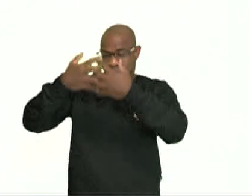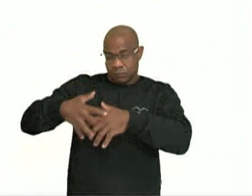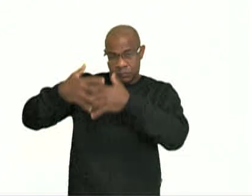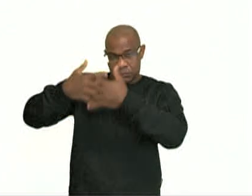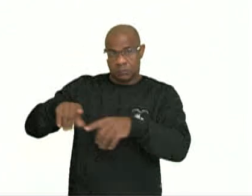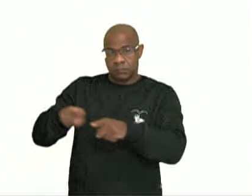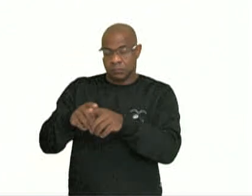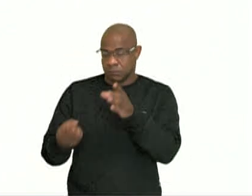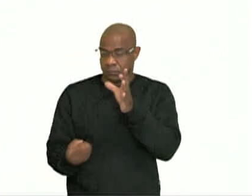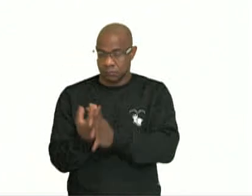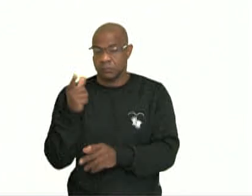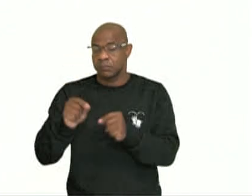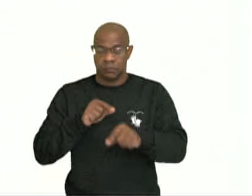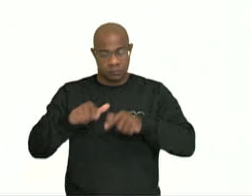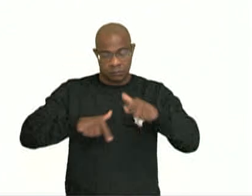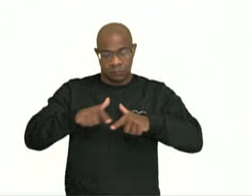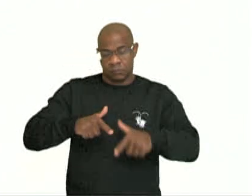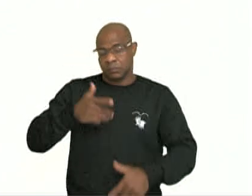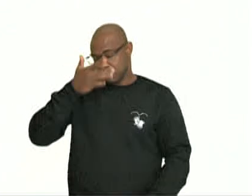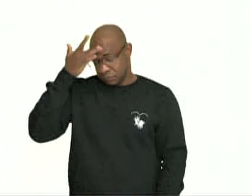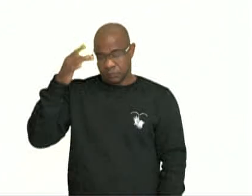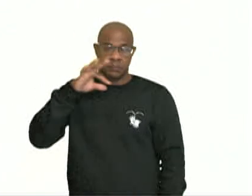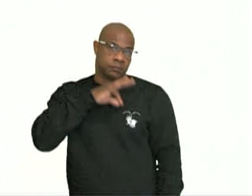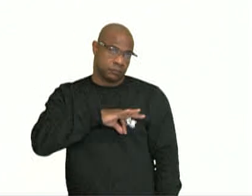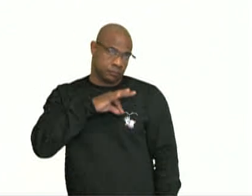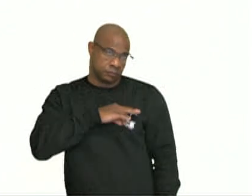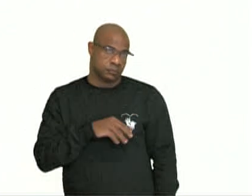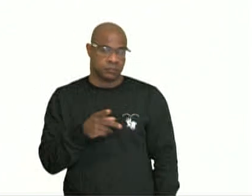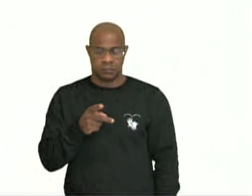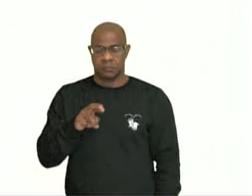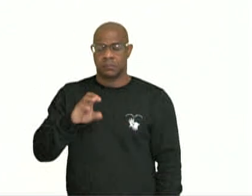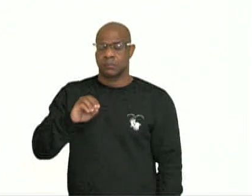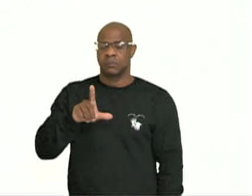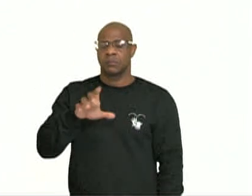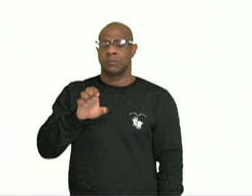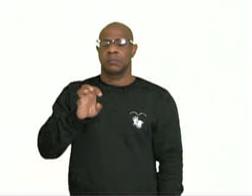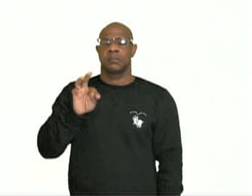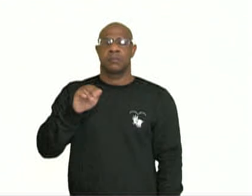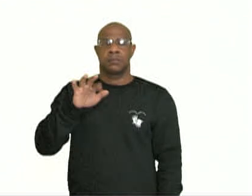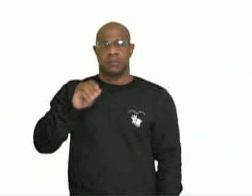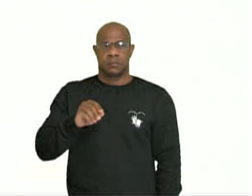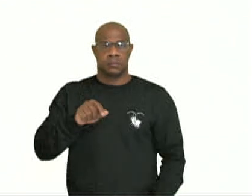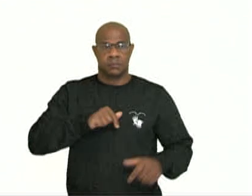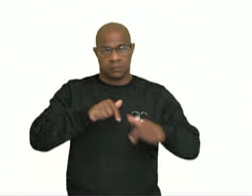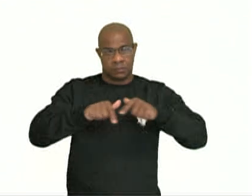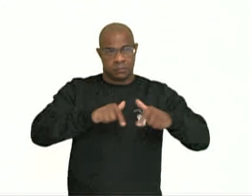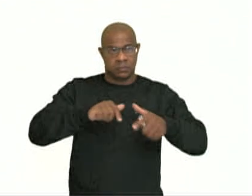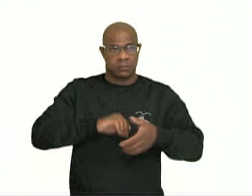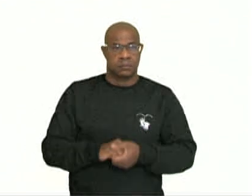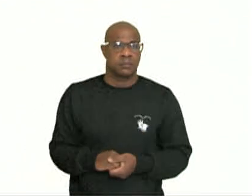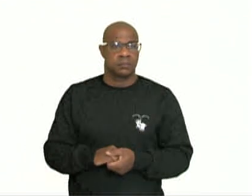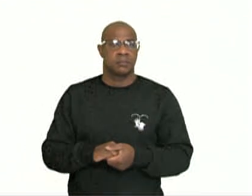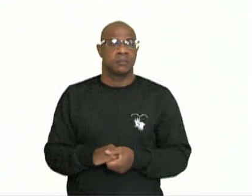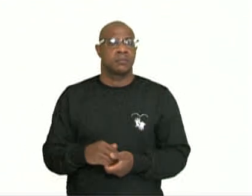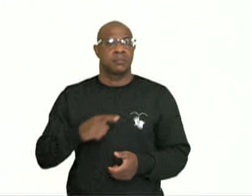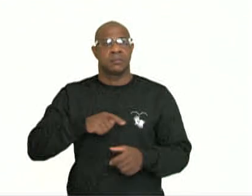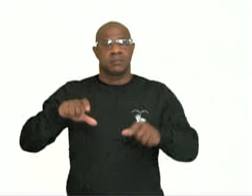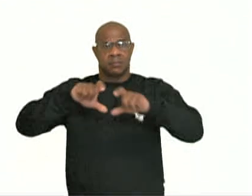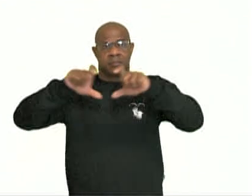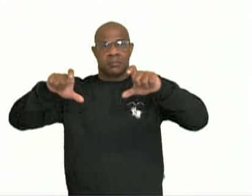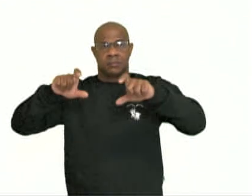do trabalhador assalariado, o proletariado. A gente vai ter uma charge aqui crítica, né,